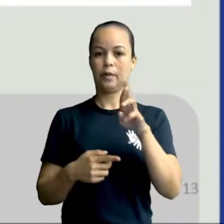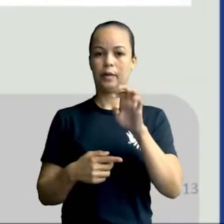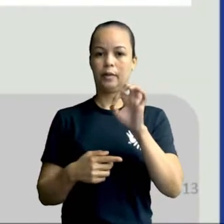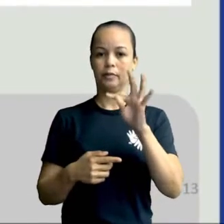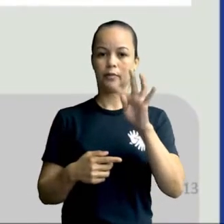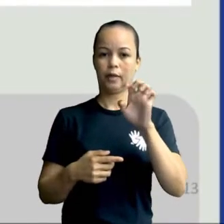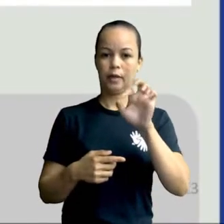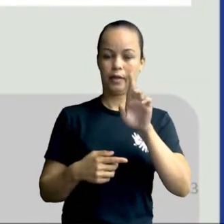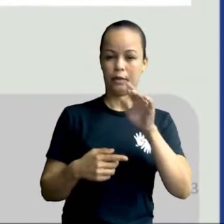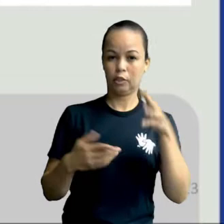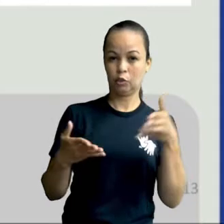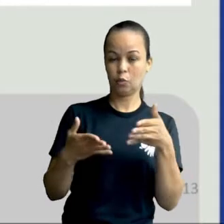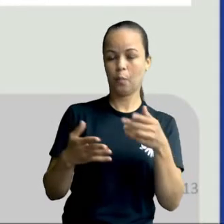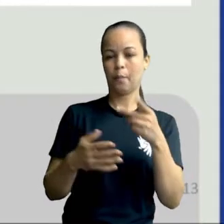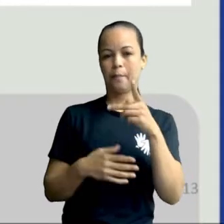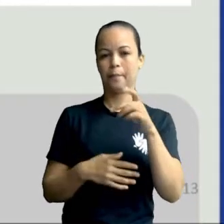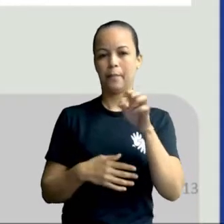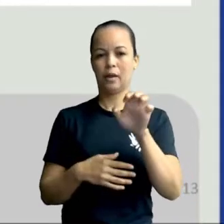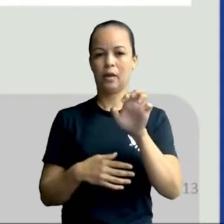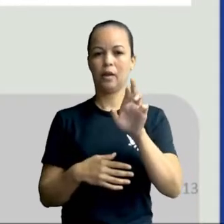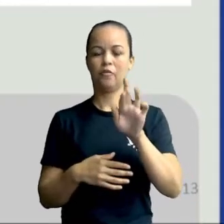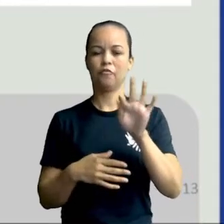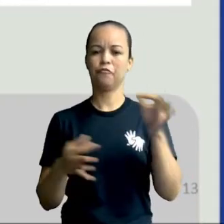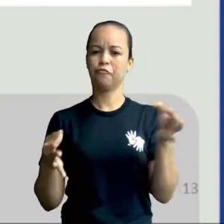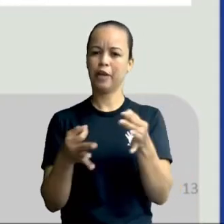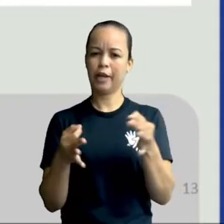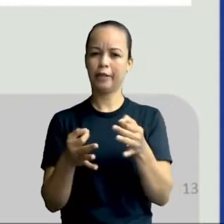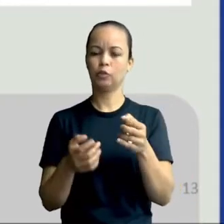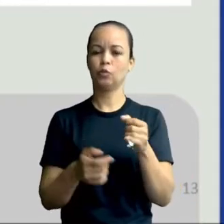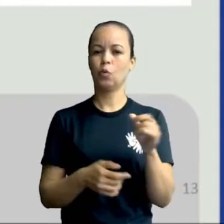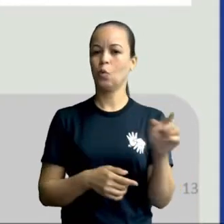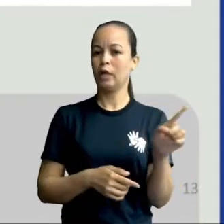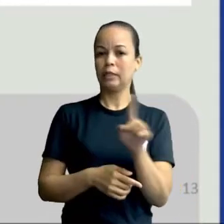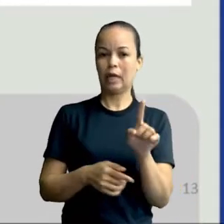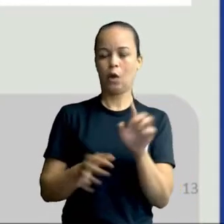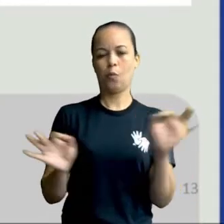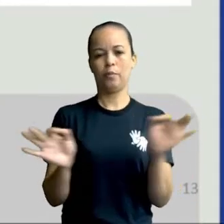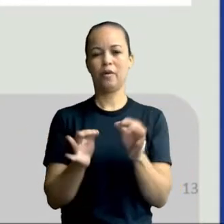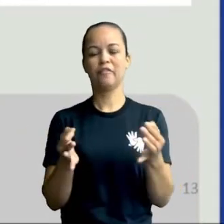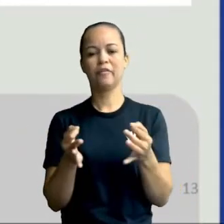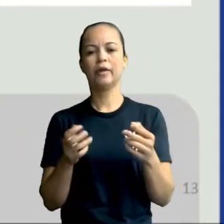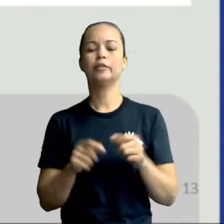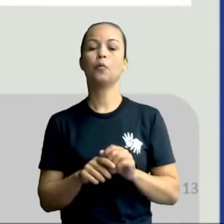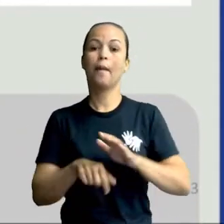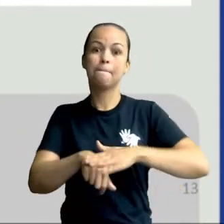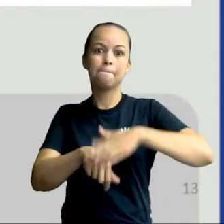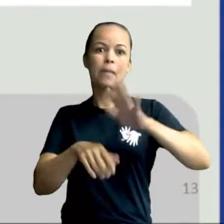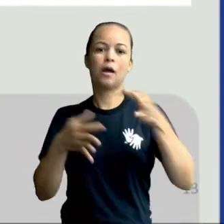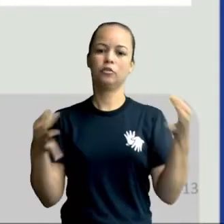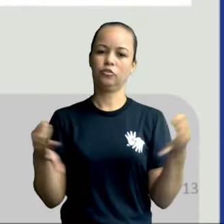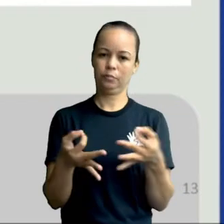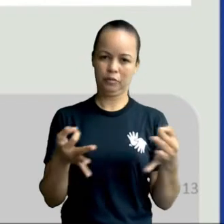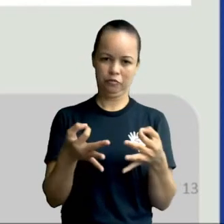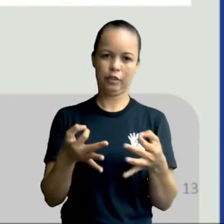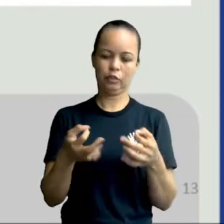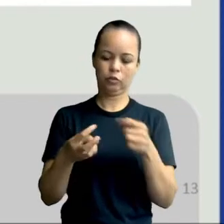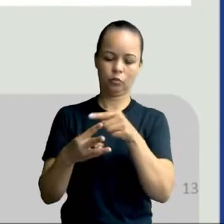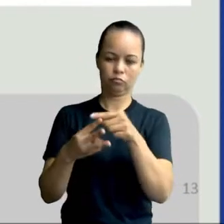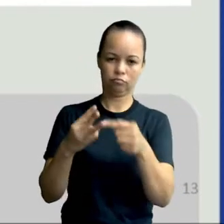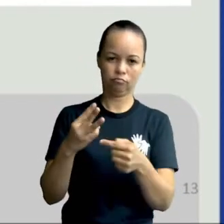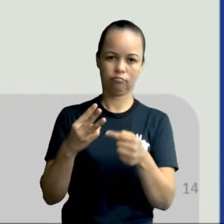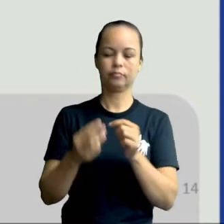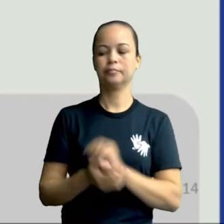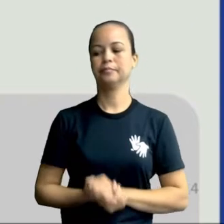Pretérito perfeito, pretérito imperfeito e pretérito mais que perfeito, tá